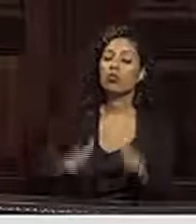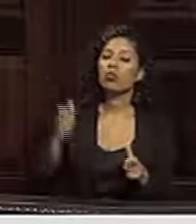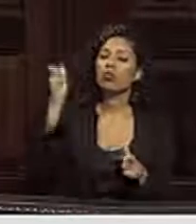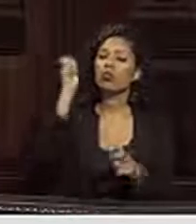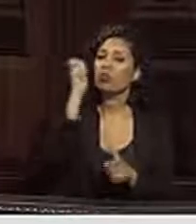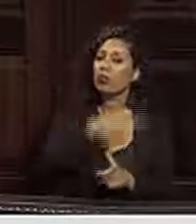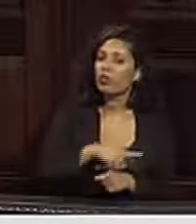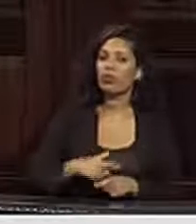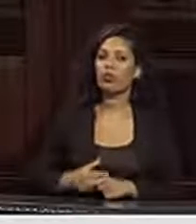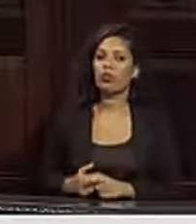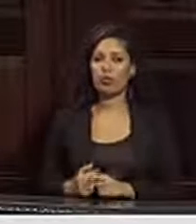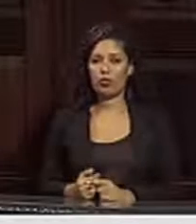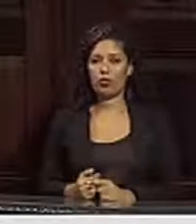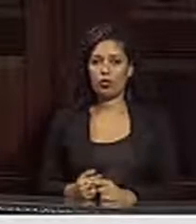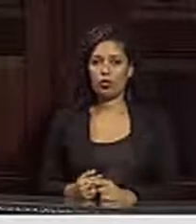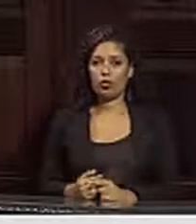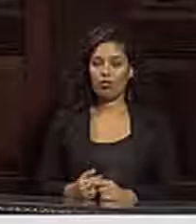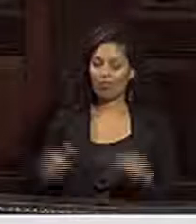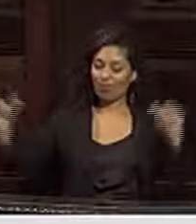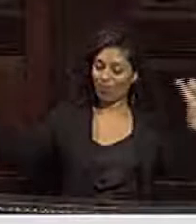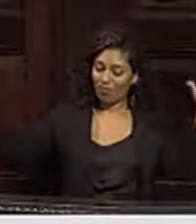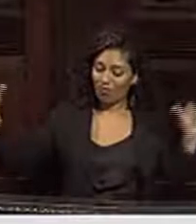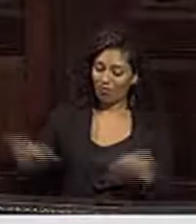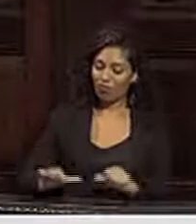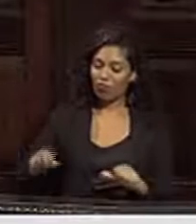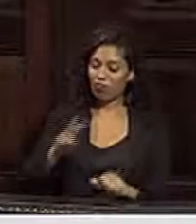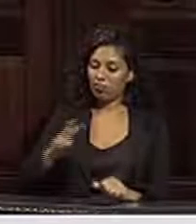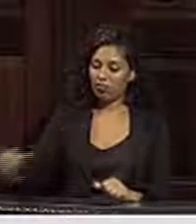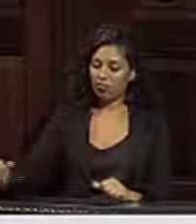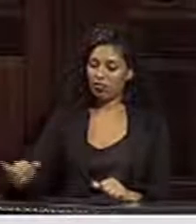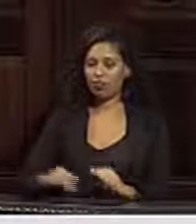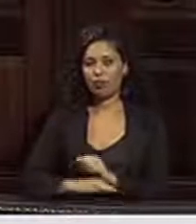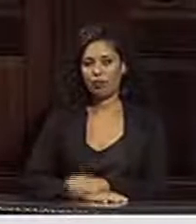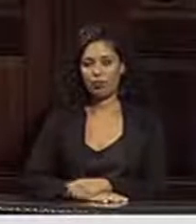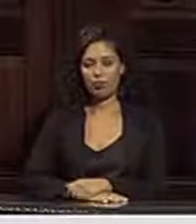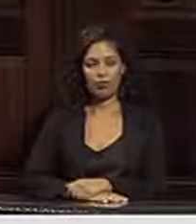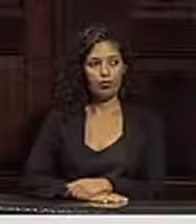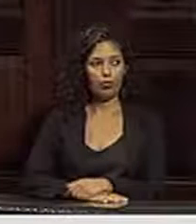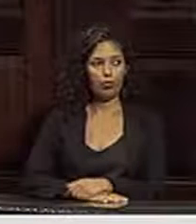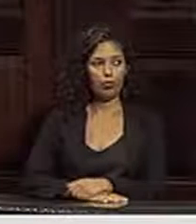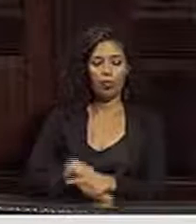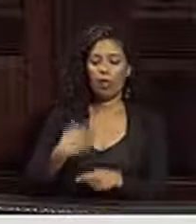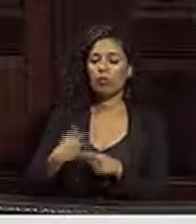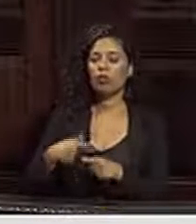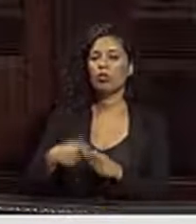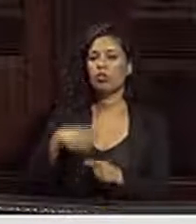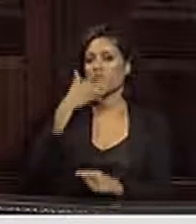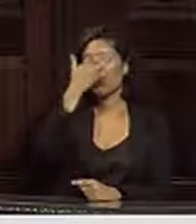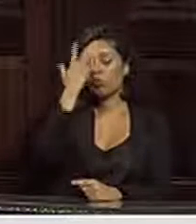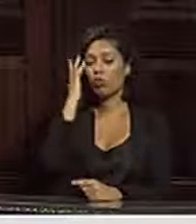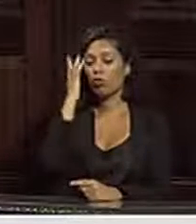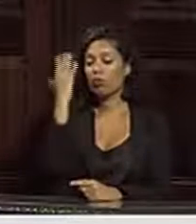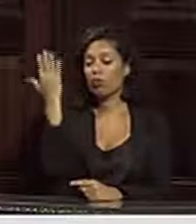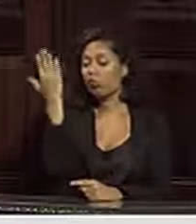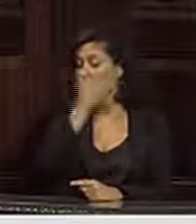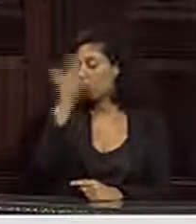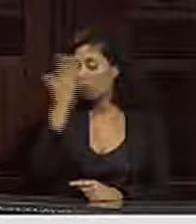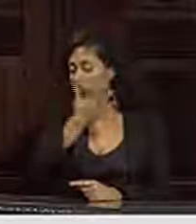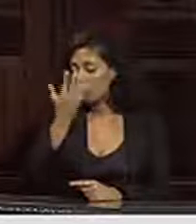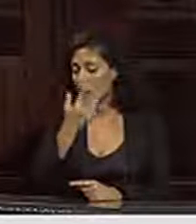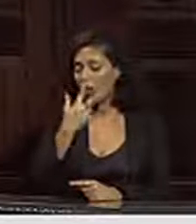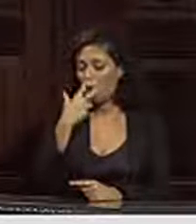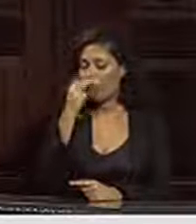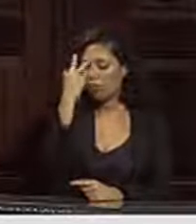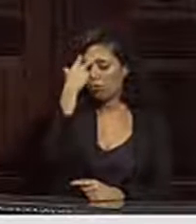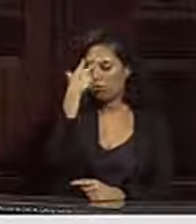momento muito ruim. Porque as pessoas, deputado Waldeck, elas não estão enxergando